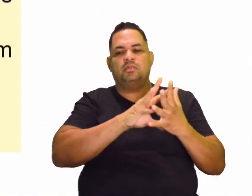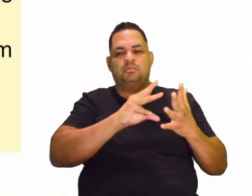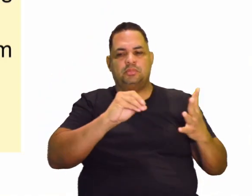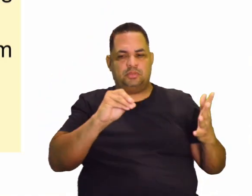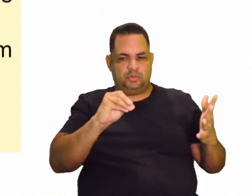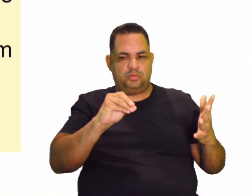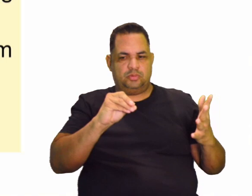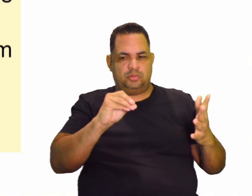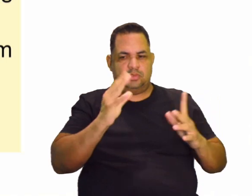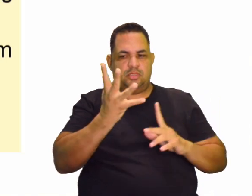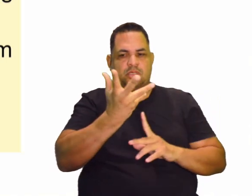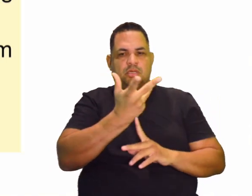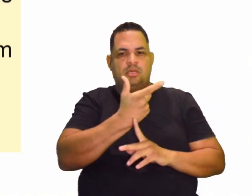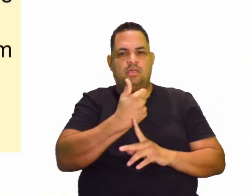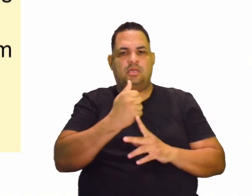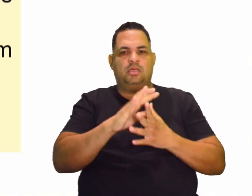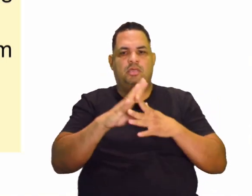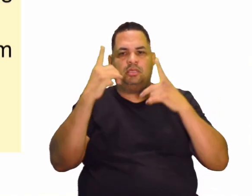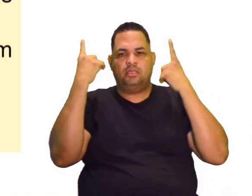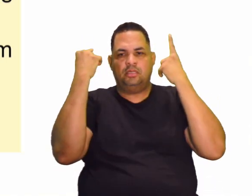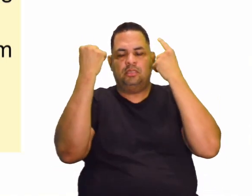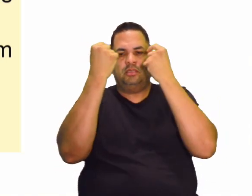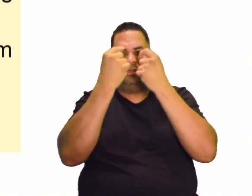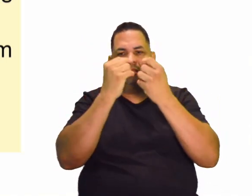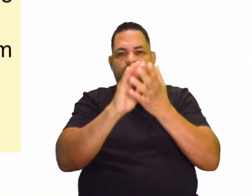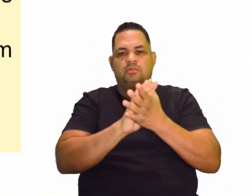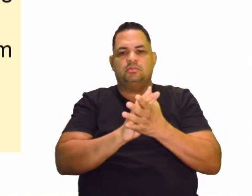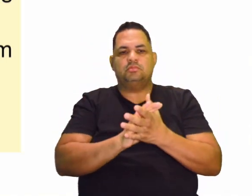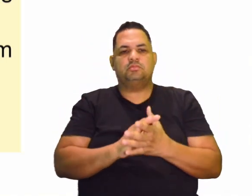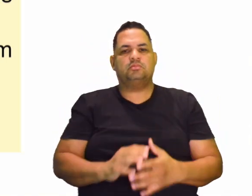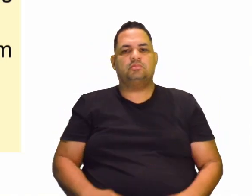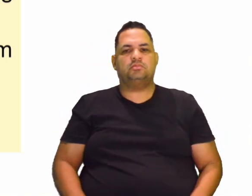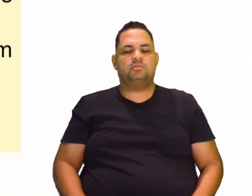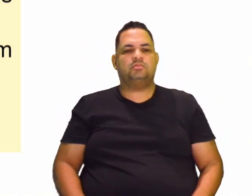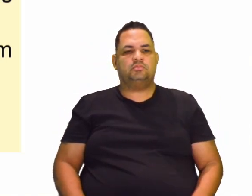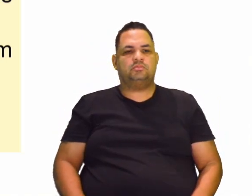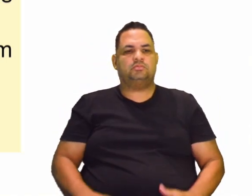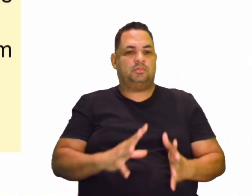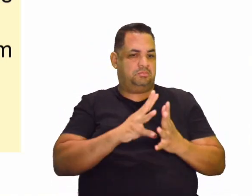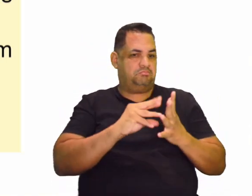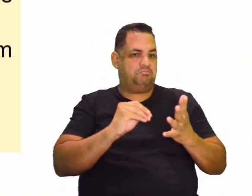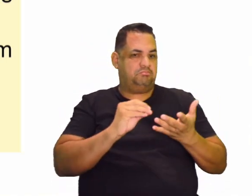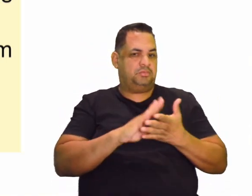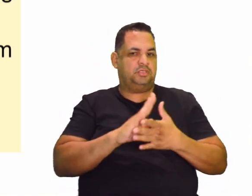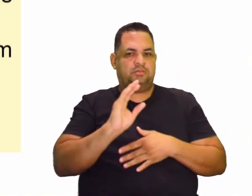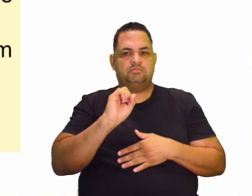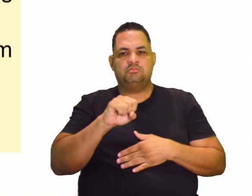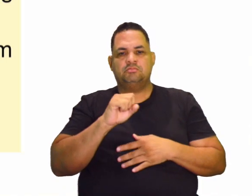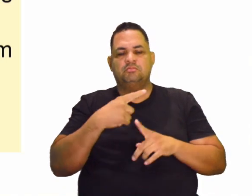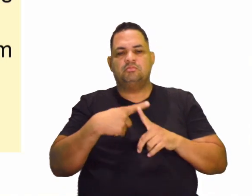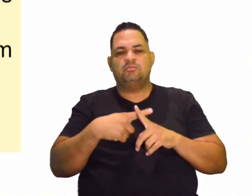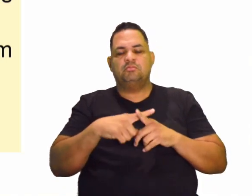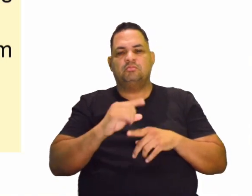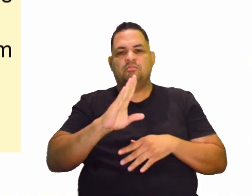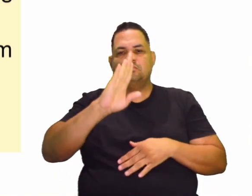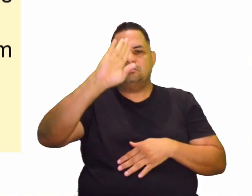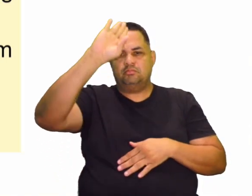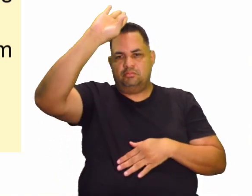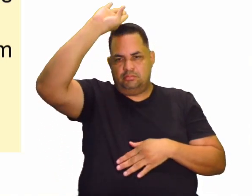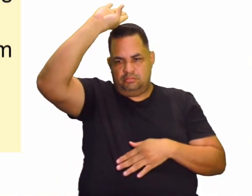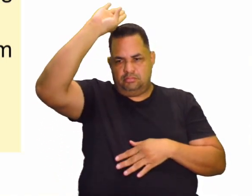grega, certo? É praticamente uma pergunta. É a imitação da arte grega? Sim, porque os romanos